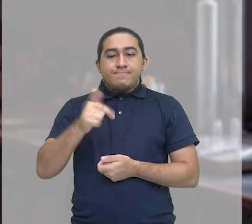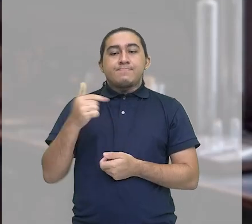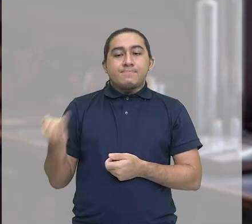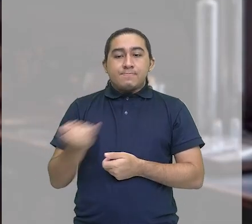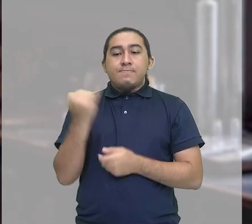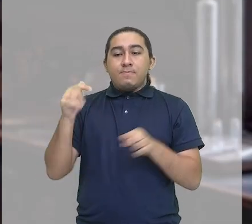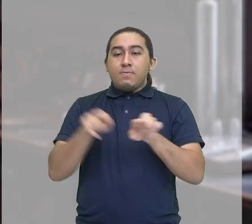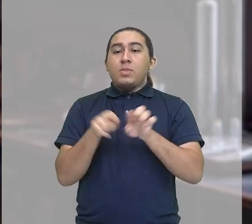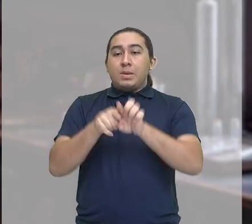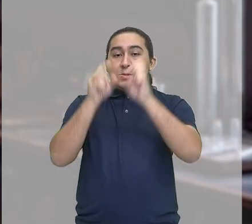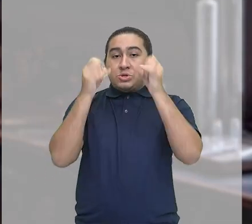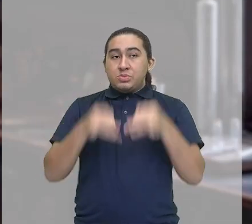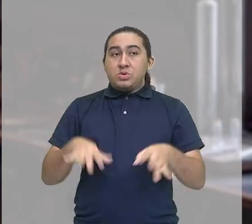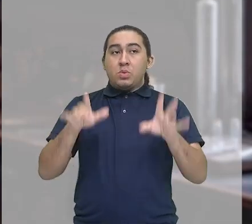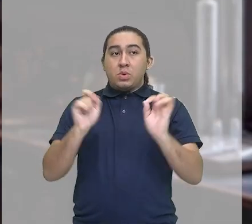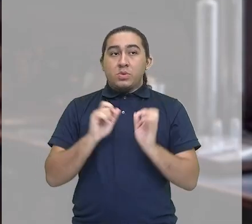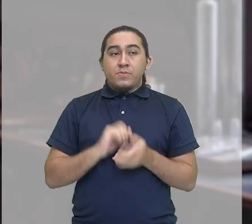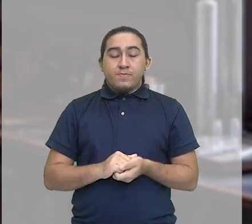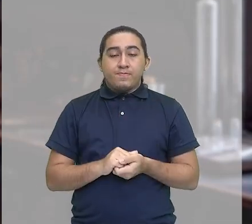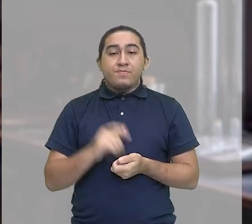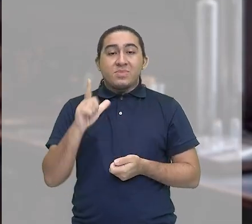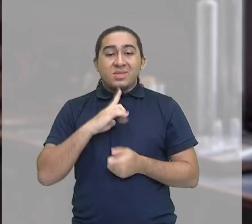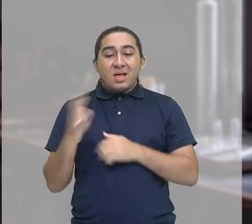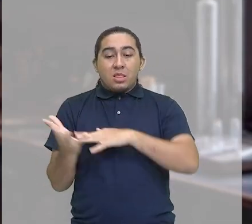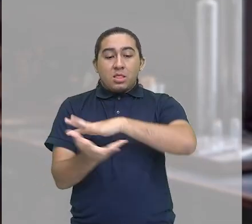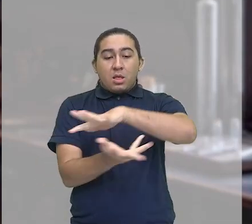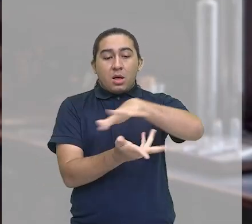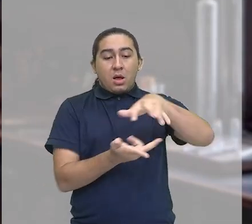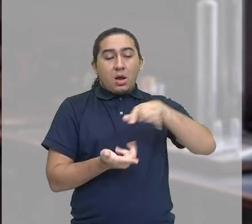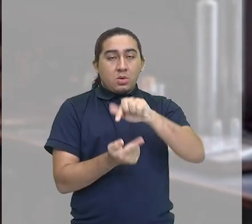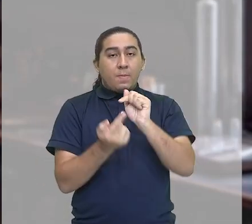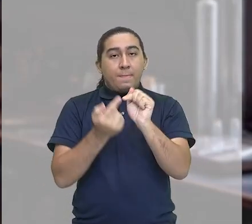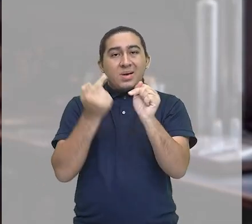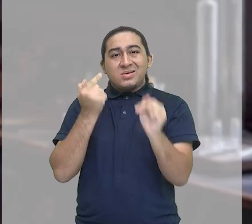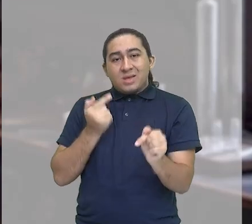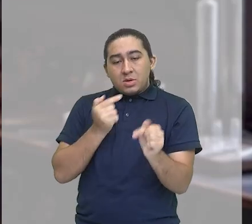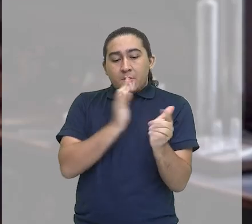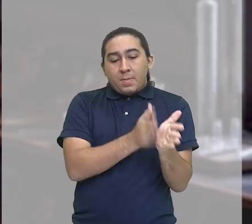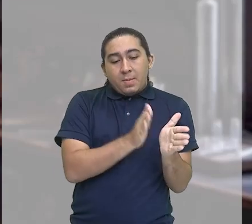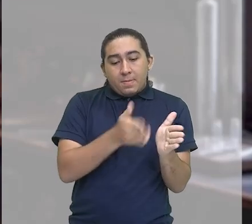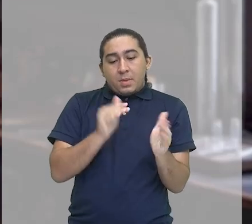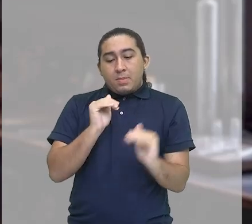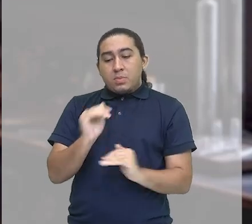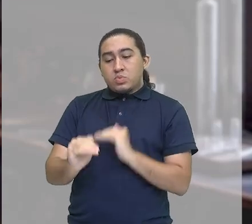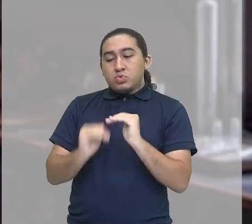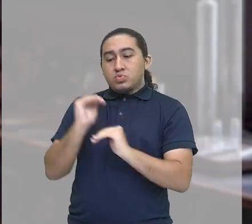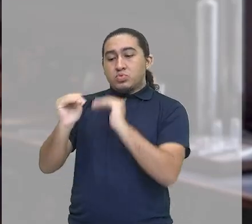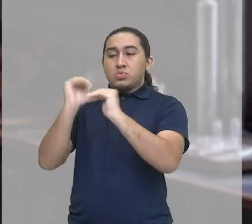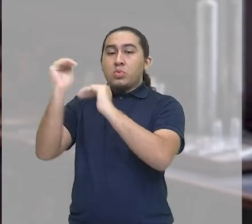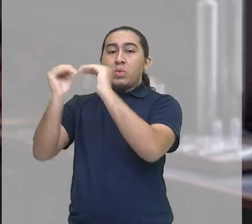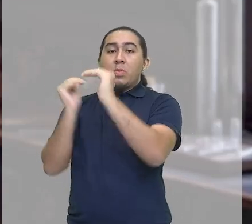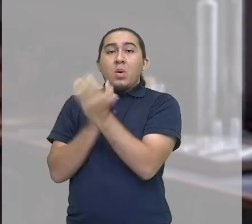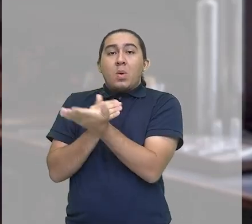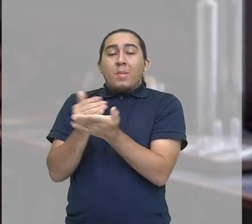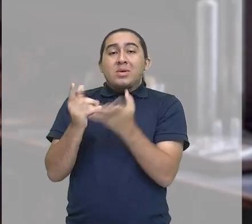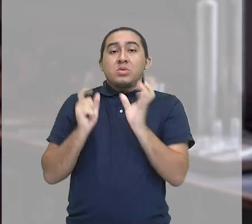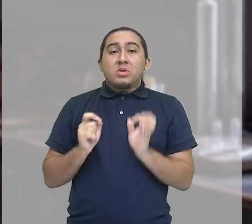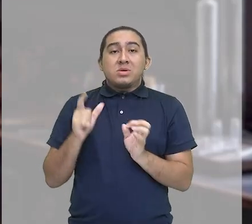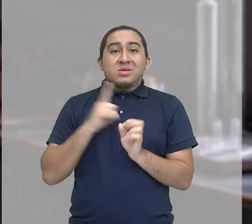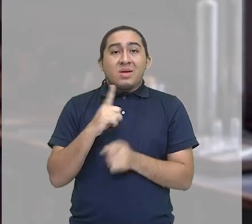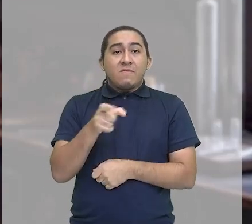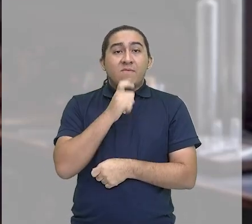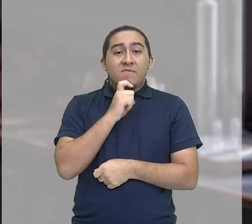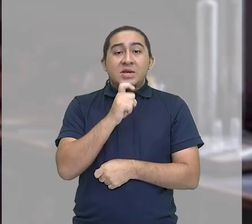falar também é que à medida que essa Terra primitiva, né, à medida que os anos iam passando, ela começou a se